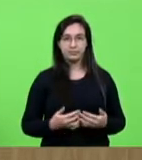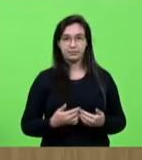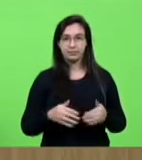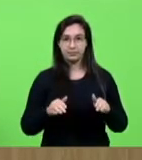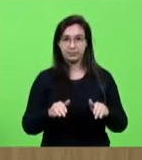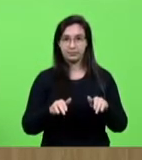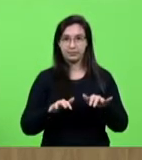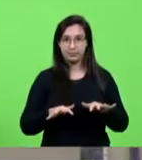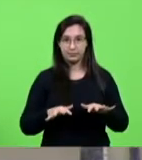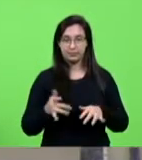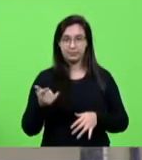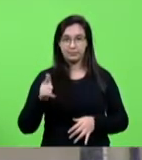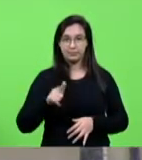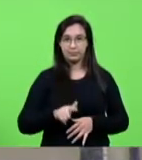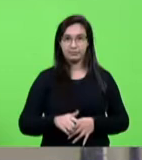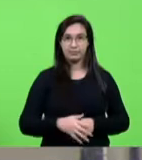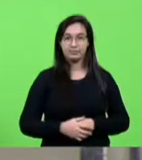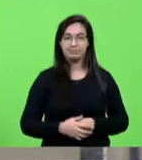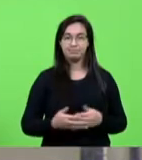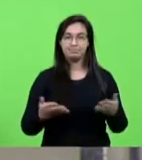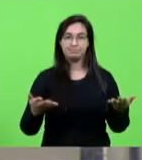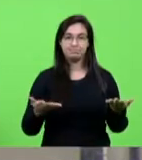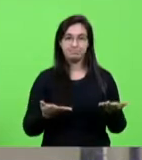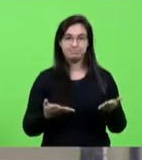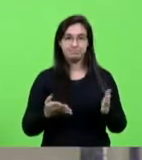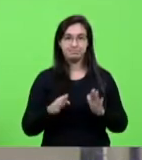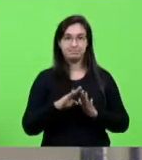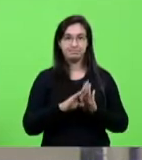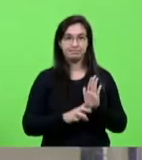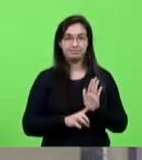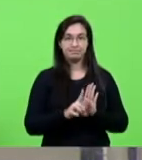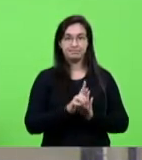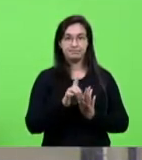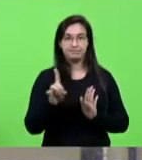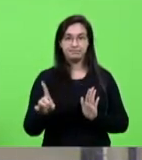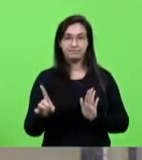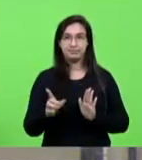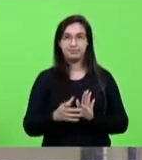Reaberta a sessão, passamos à ordem do dia.